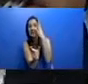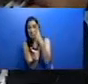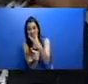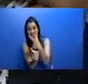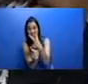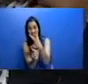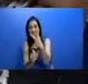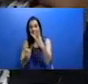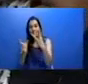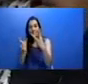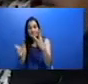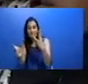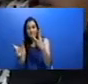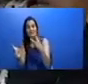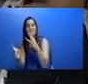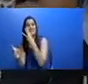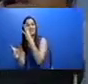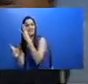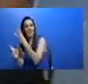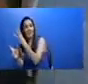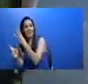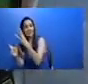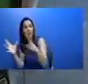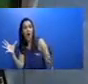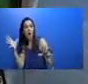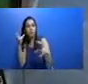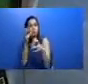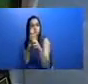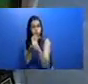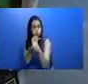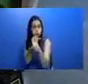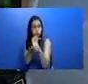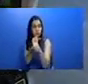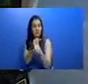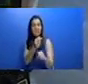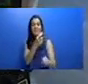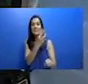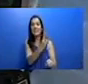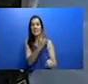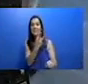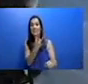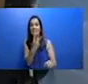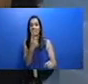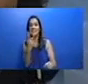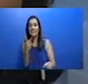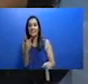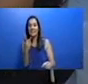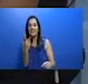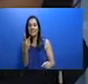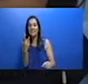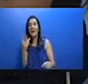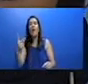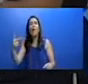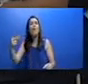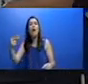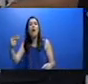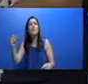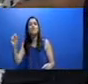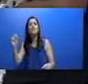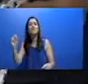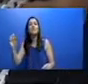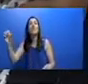mais 3 quilos do terceiro pacote. Então, eu vou somar. 3 mais 3, 6, mais 3,